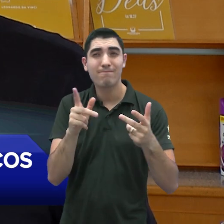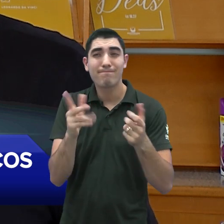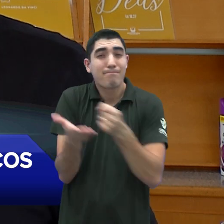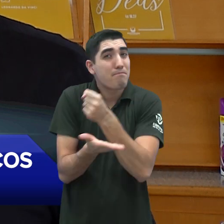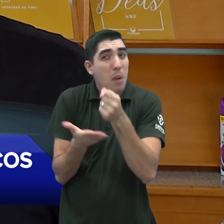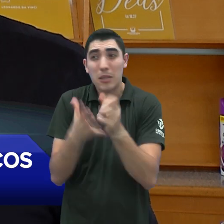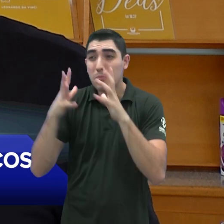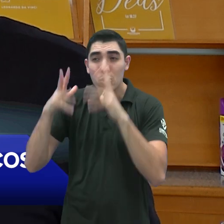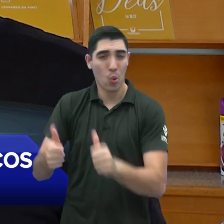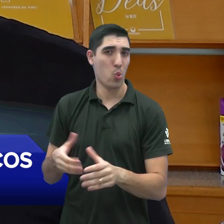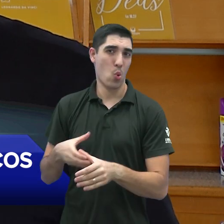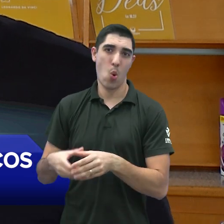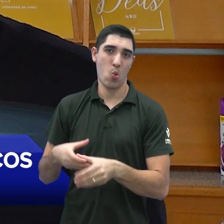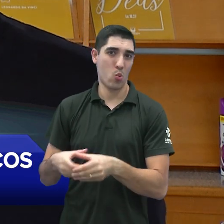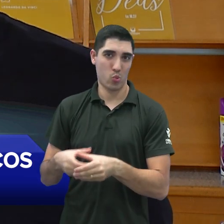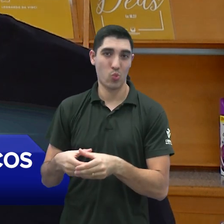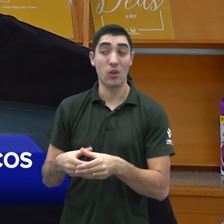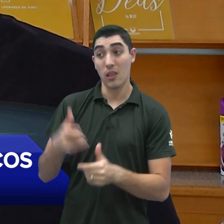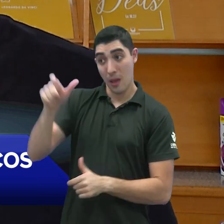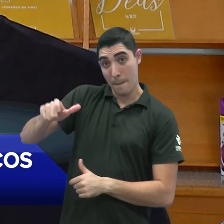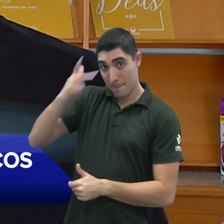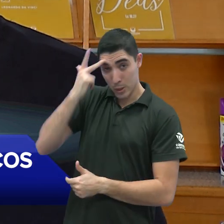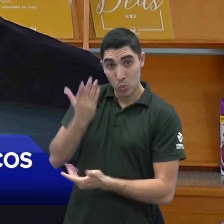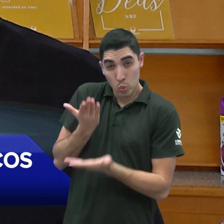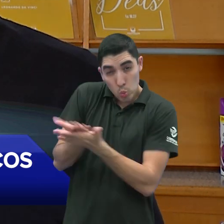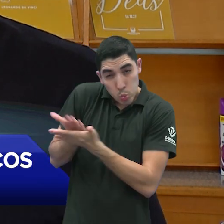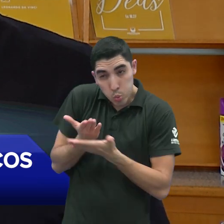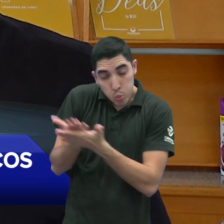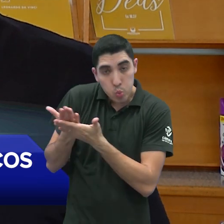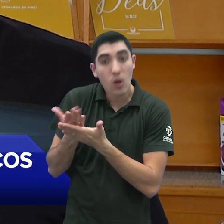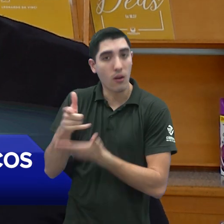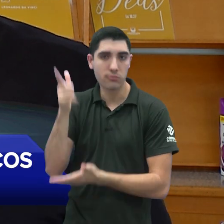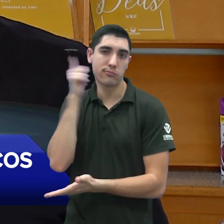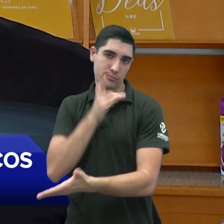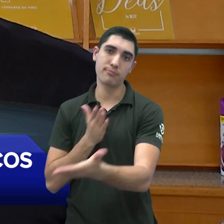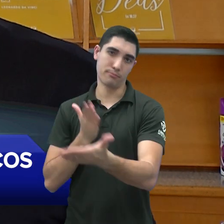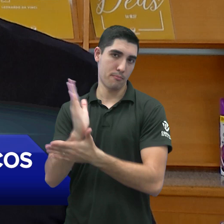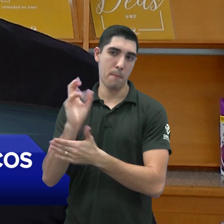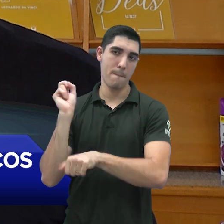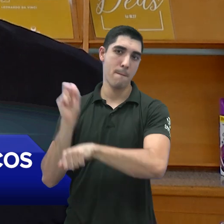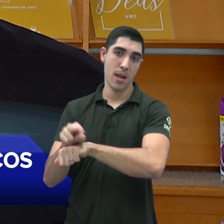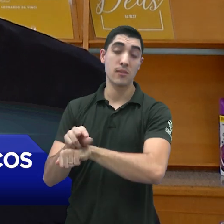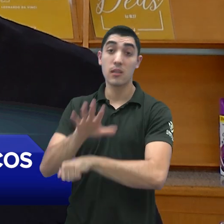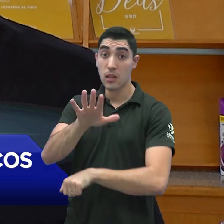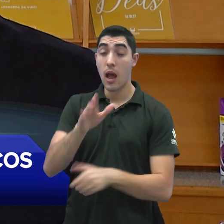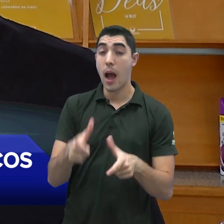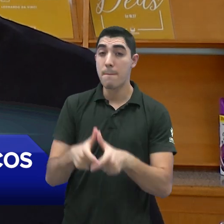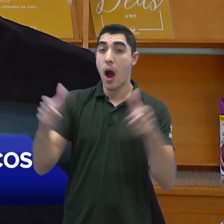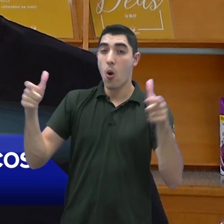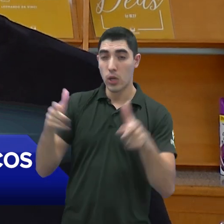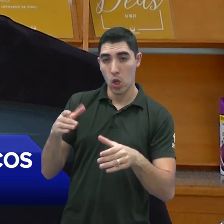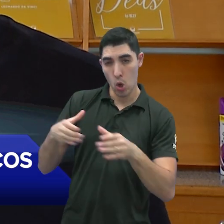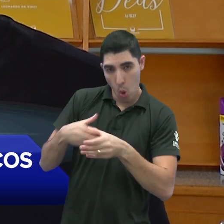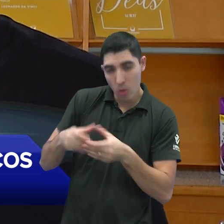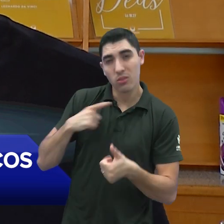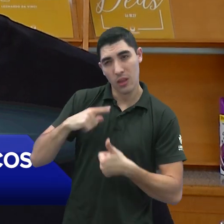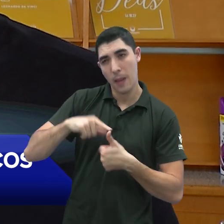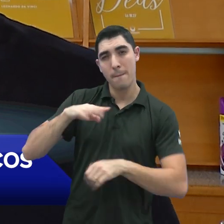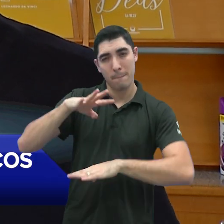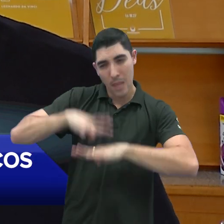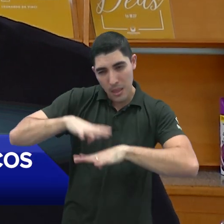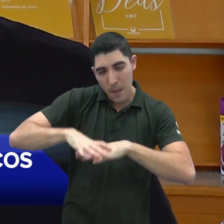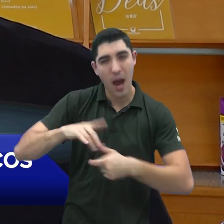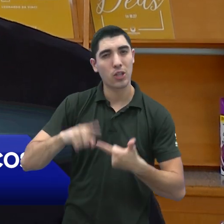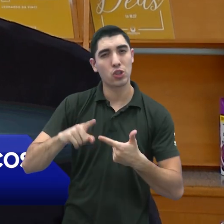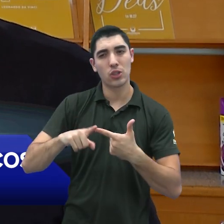concurseiro ser aprovado em qualquer concurso público do Brasil. A maioria desses concursos tem matemática, tem raciocínio